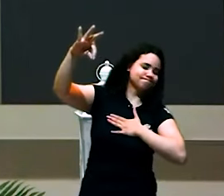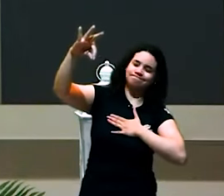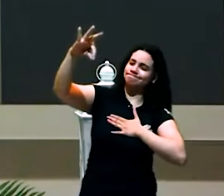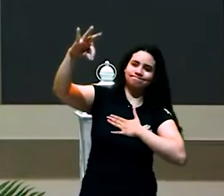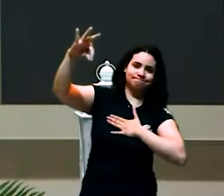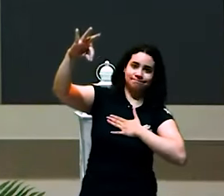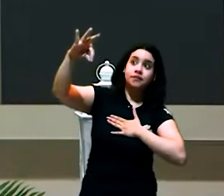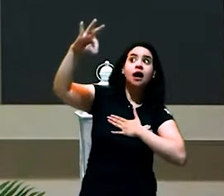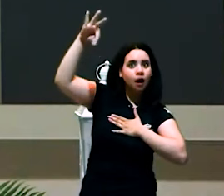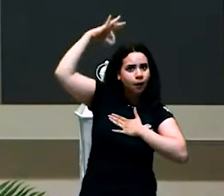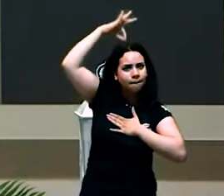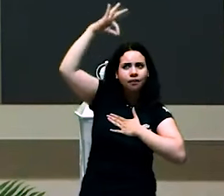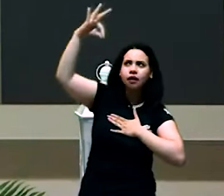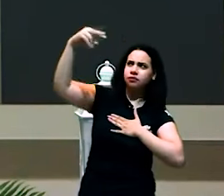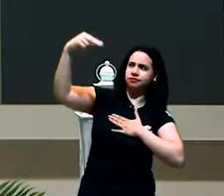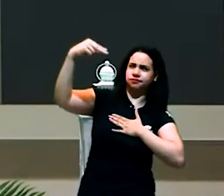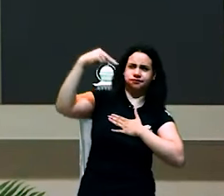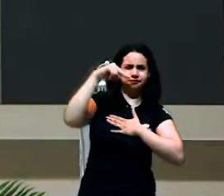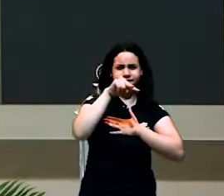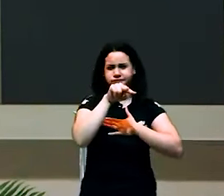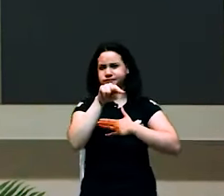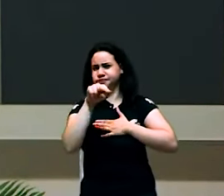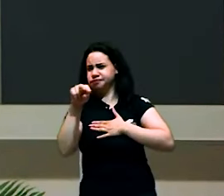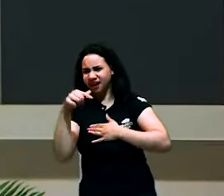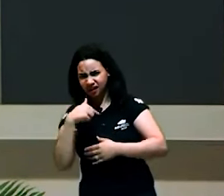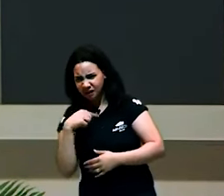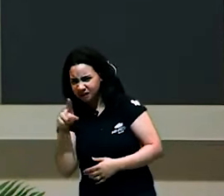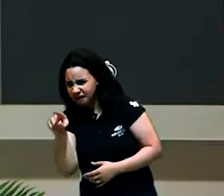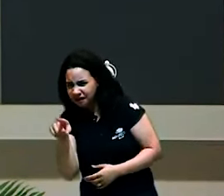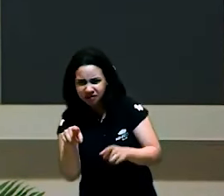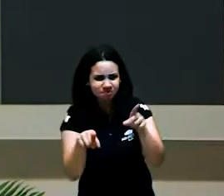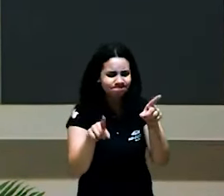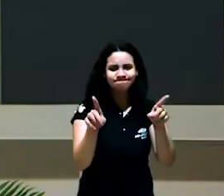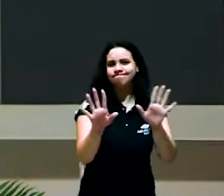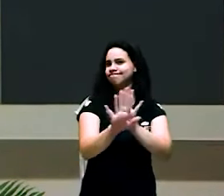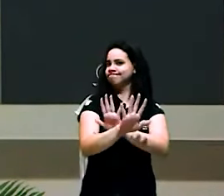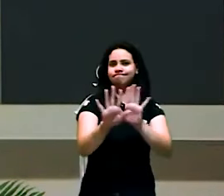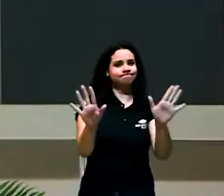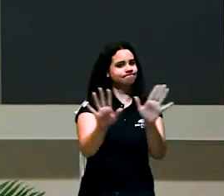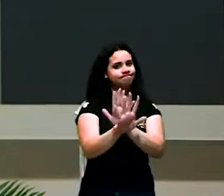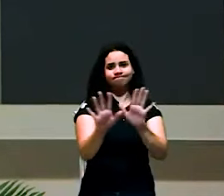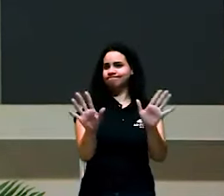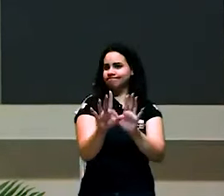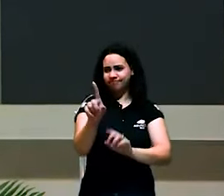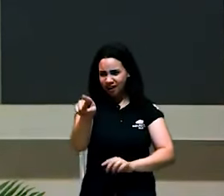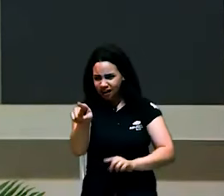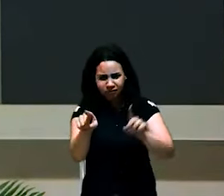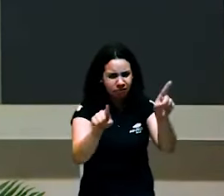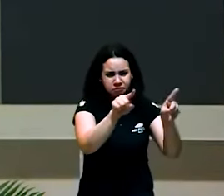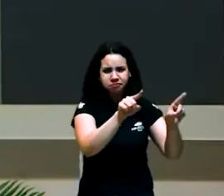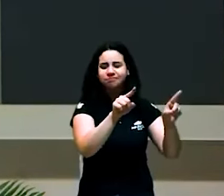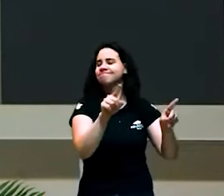isso não sou eu. Eu não ajo assim, eu não opero assim e eu não me manifesto desta maneira. Eu